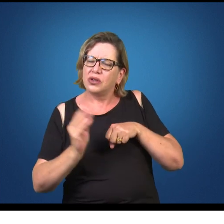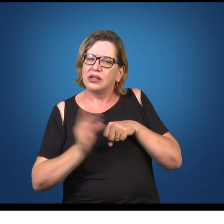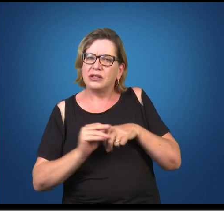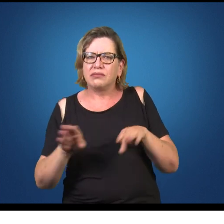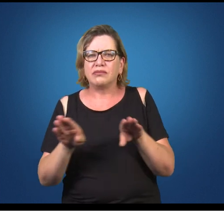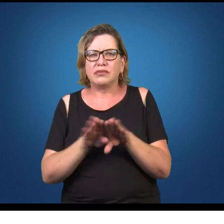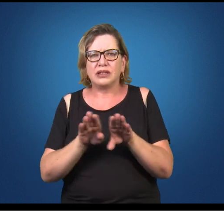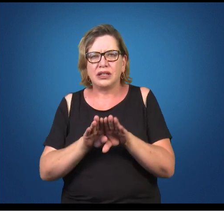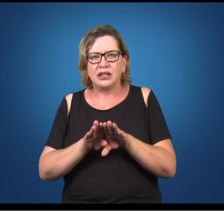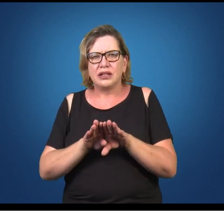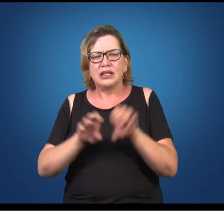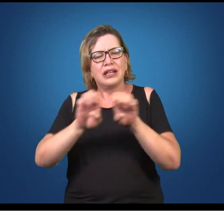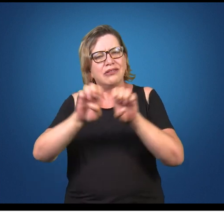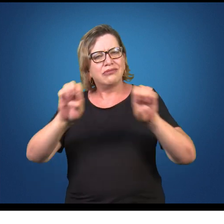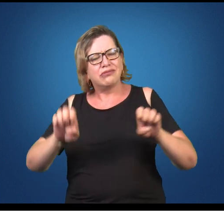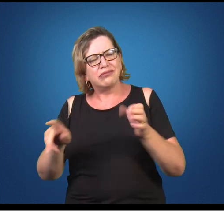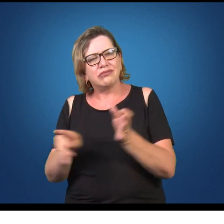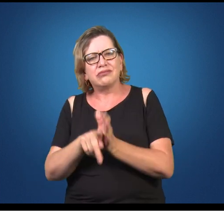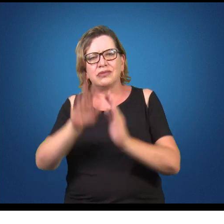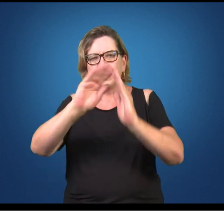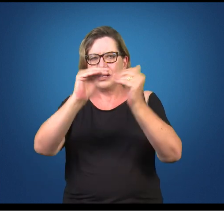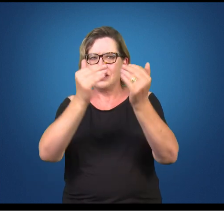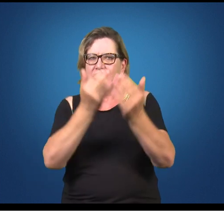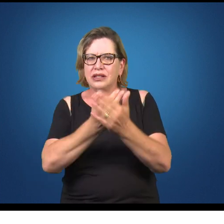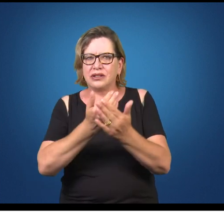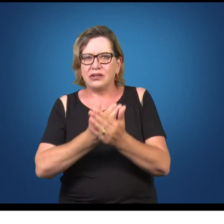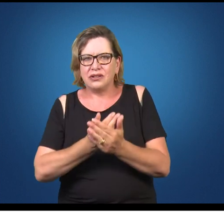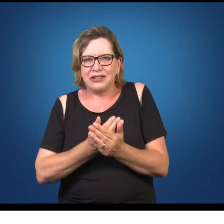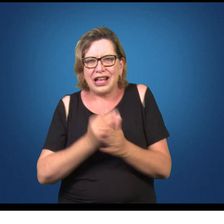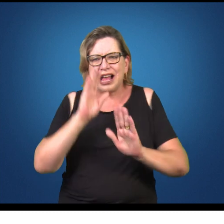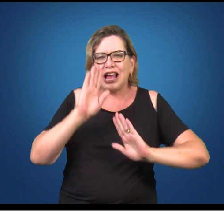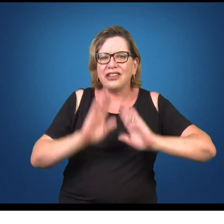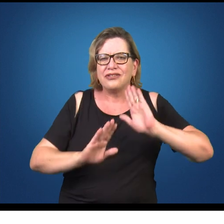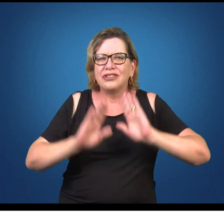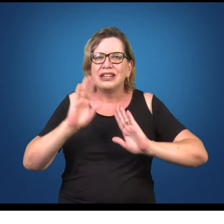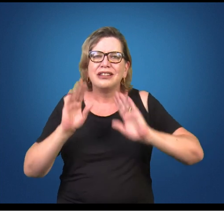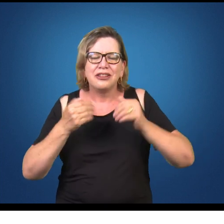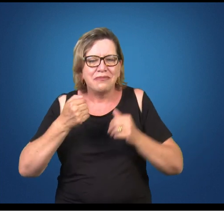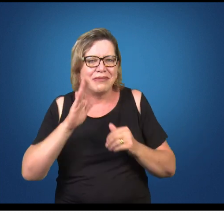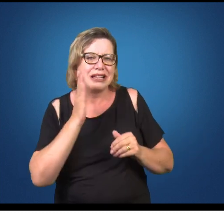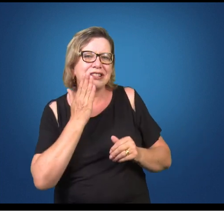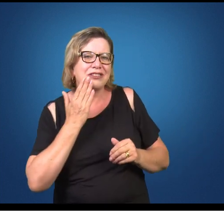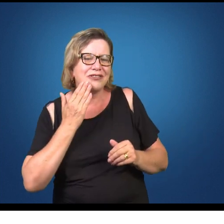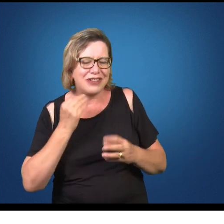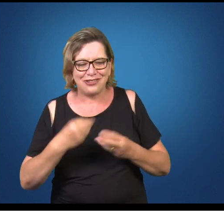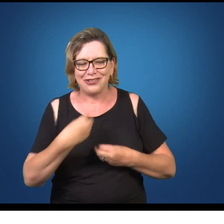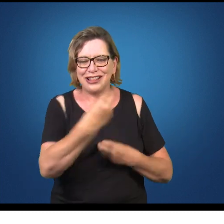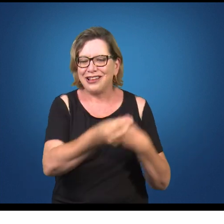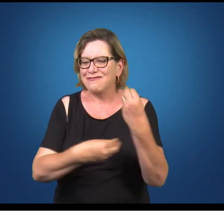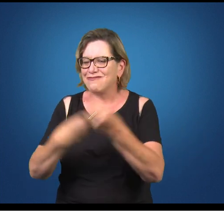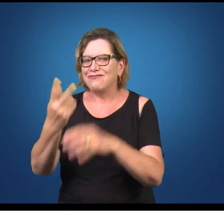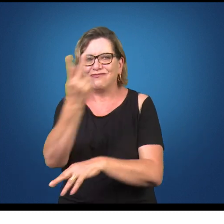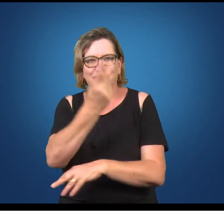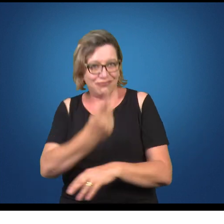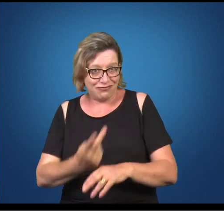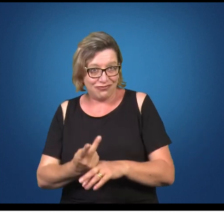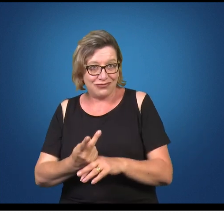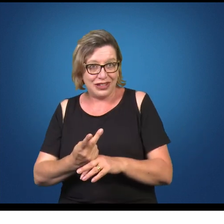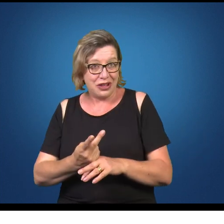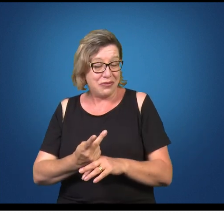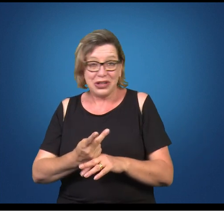da própria estrutura da escola, né? Então questões de infraestrutura é mais fácil dar desenho, que não